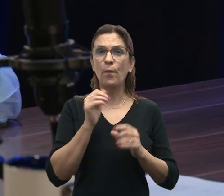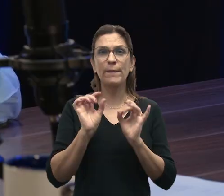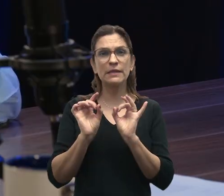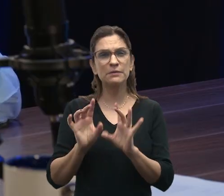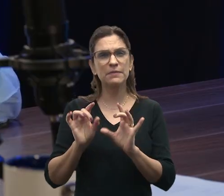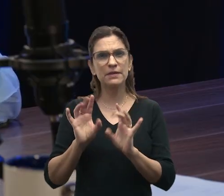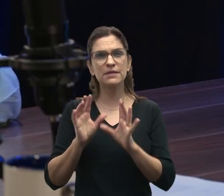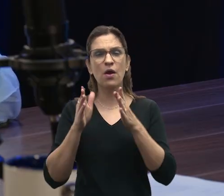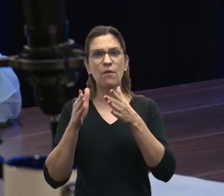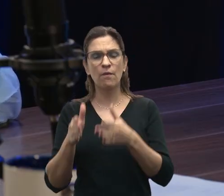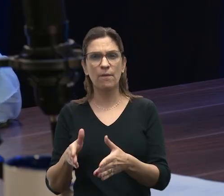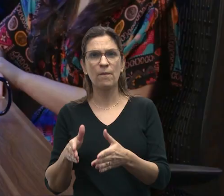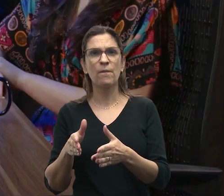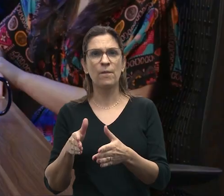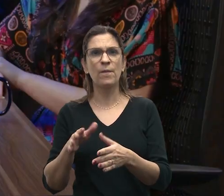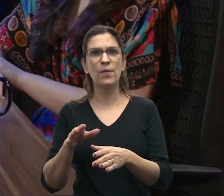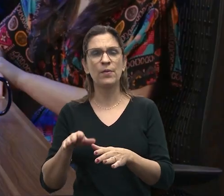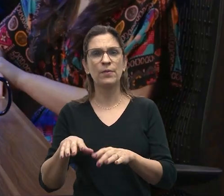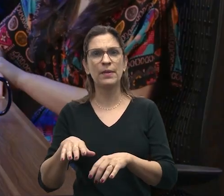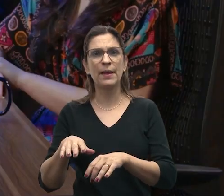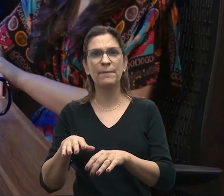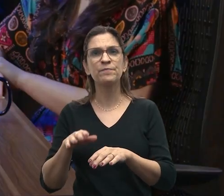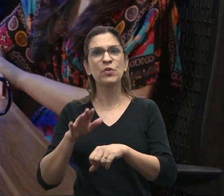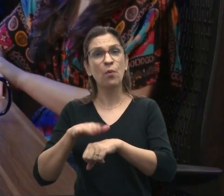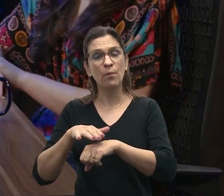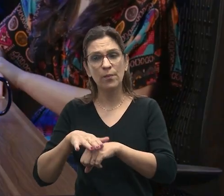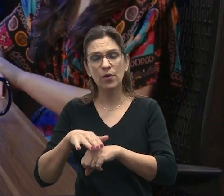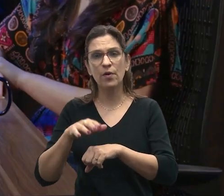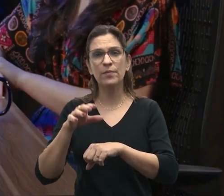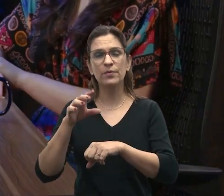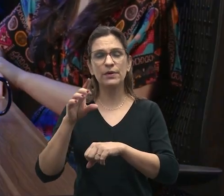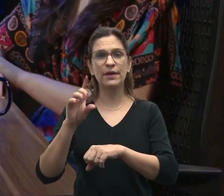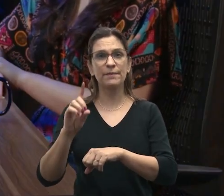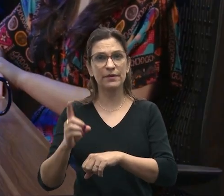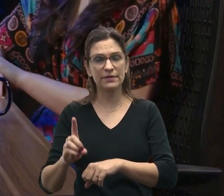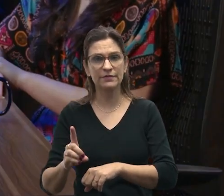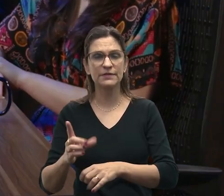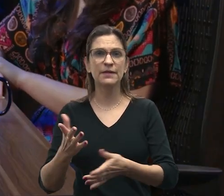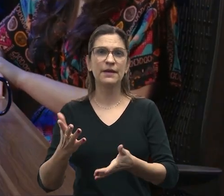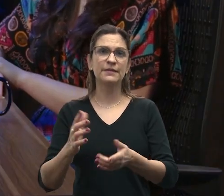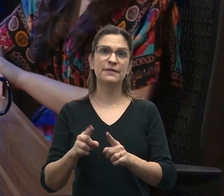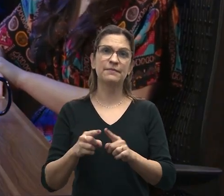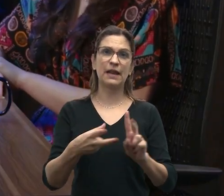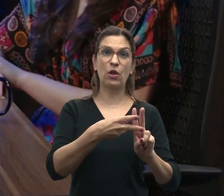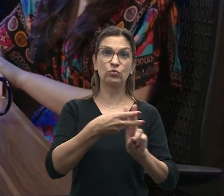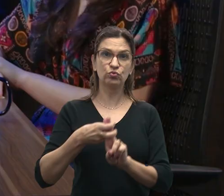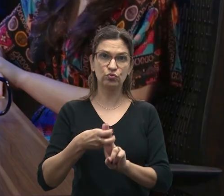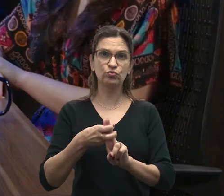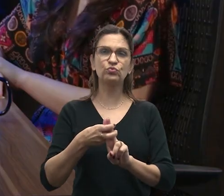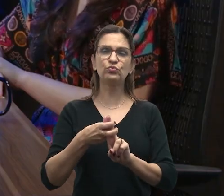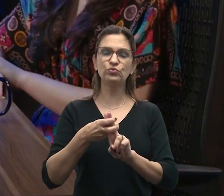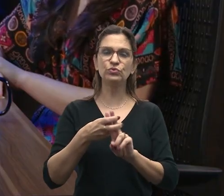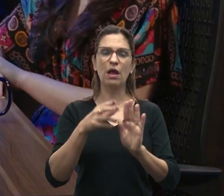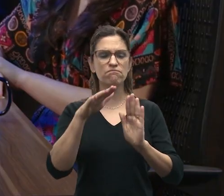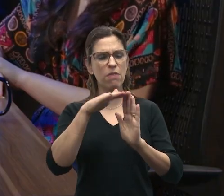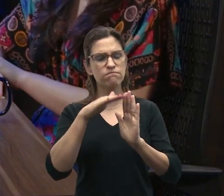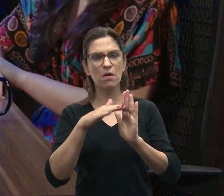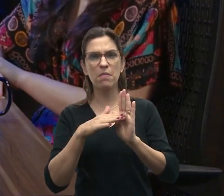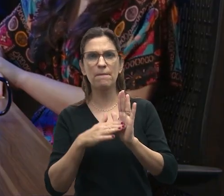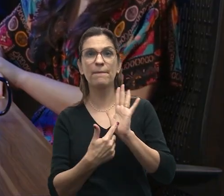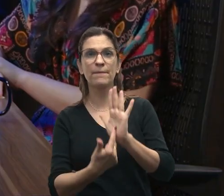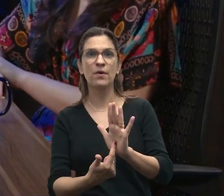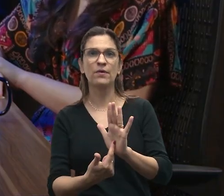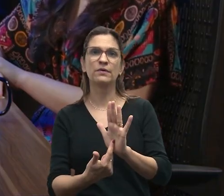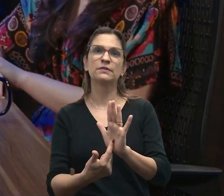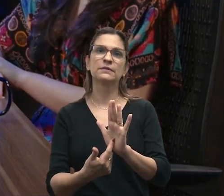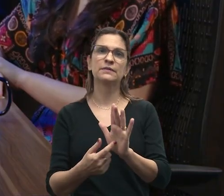foi determinado pelo médico, no SUS. Chegou lá, disse, olha, preciso disso aqui para o meu filho, porque eu sou assistido